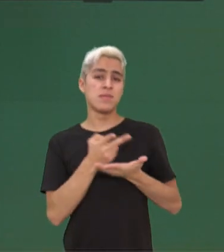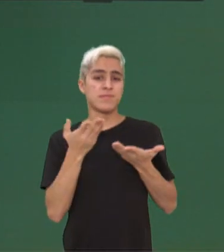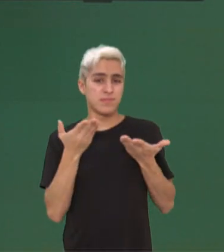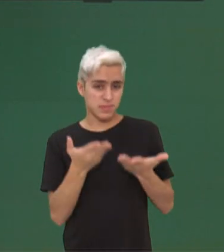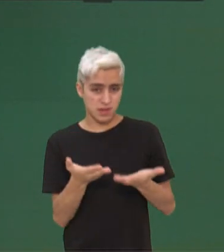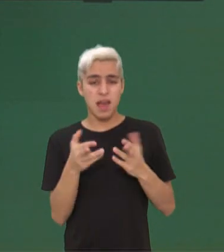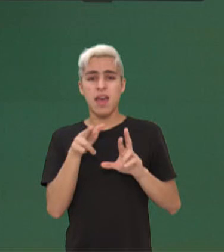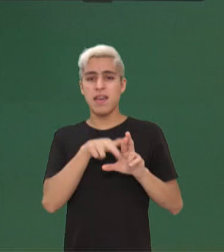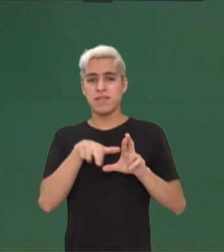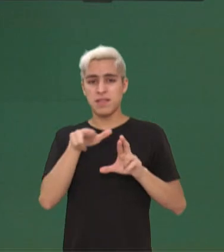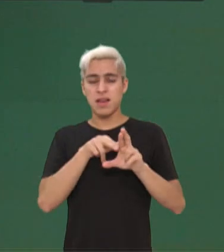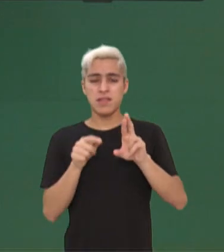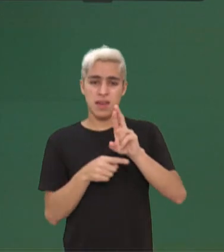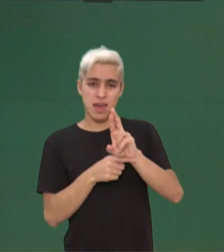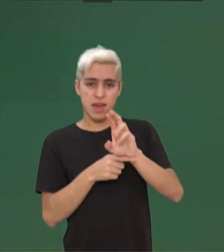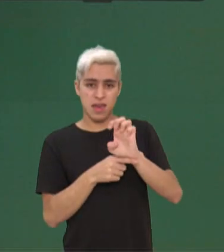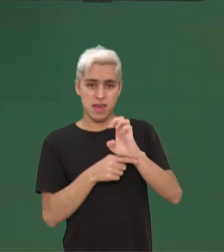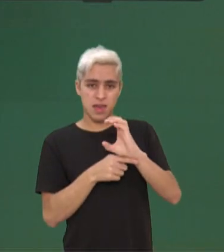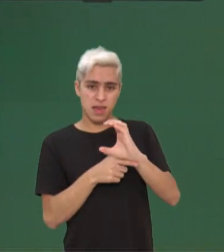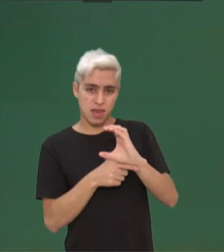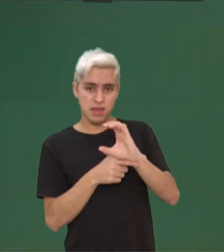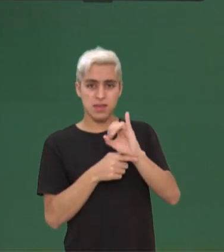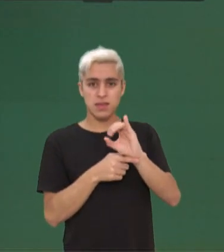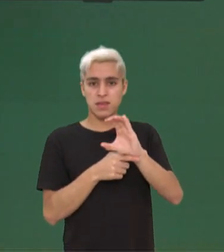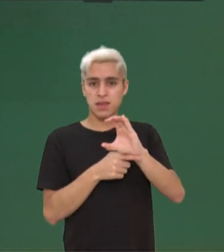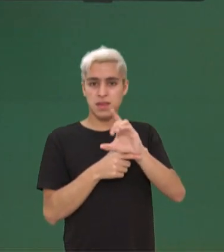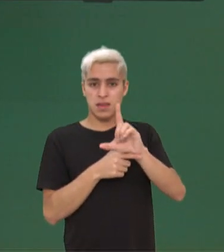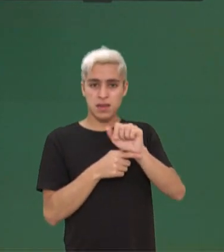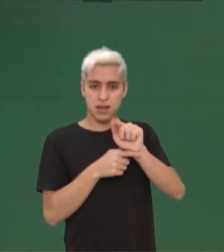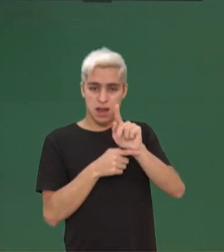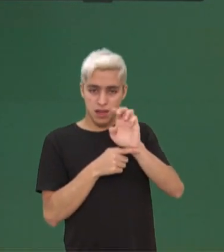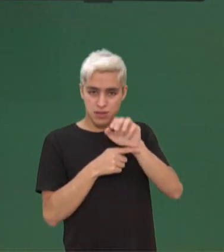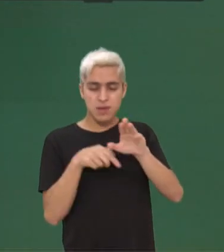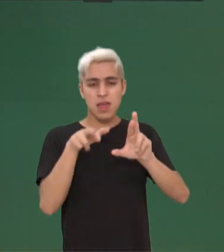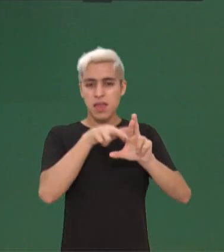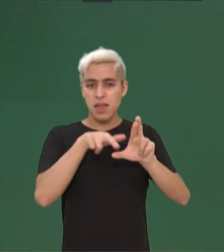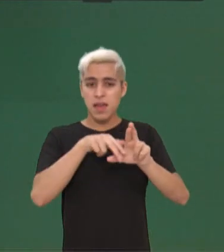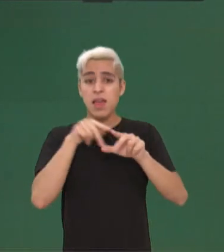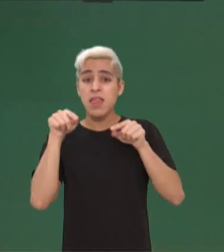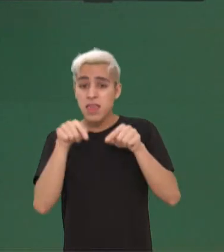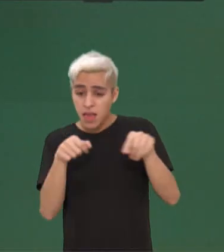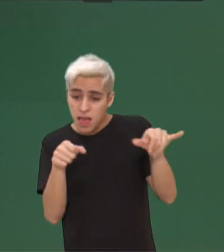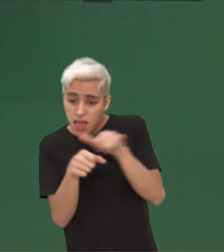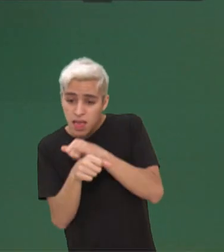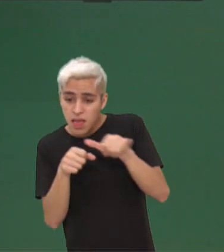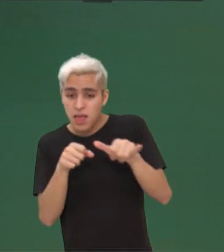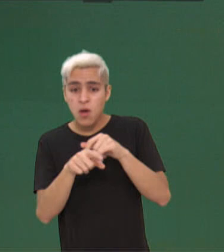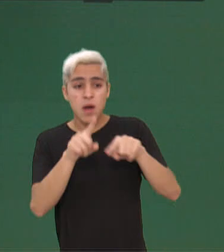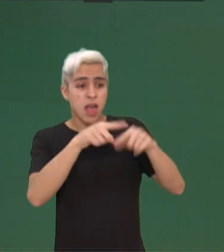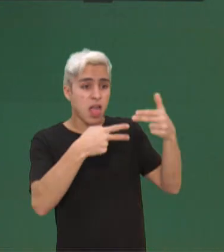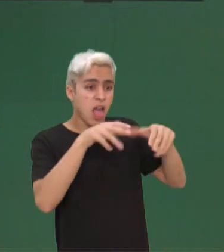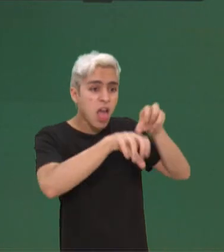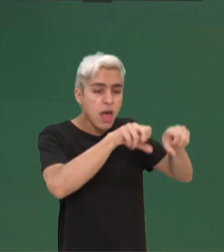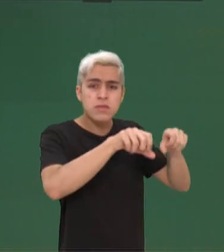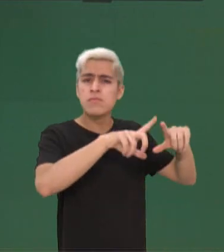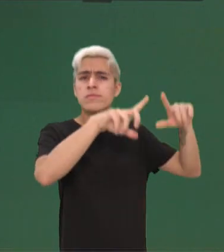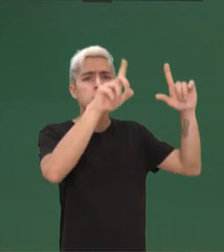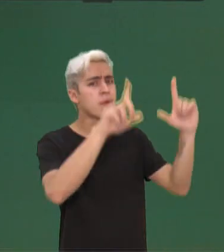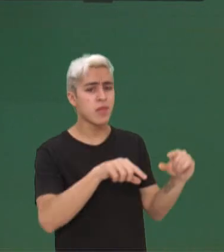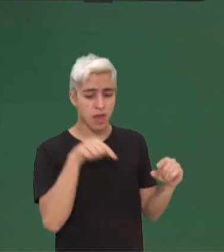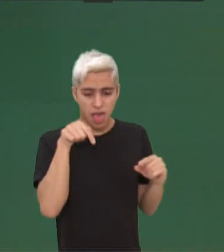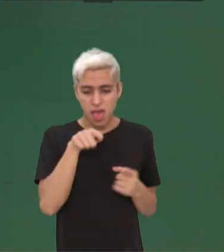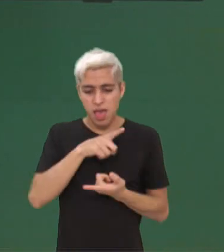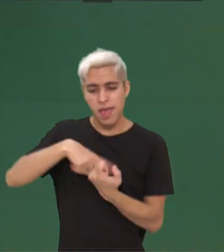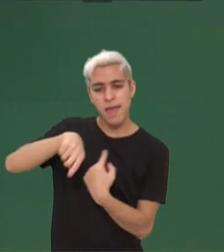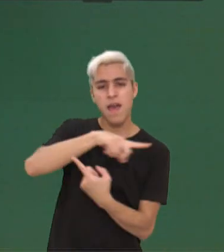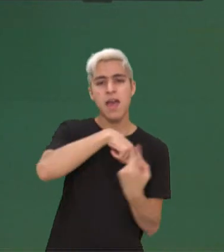a reciclagem, né? E aí isso faz com que a gente diminua a exploração do recurso lá na natureza.